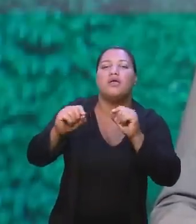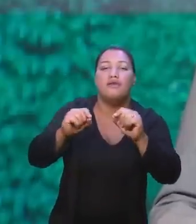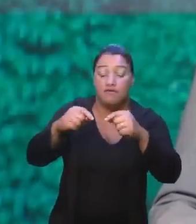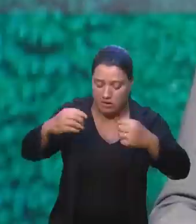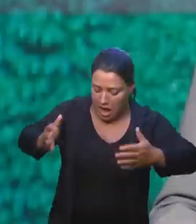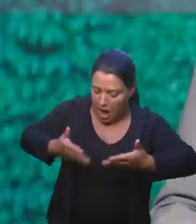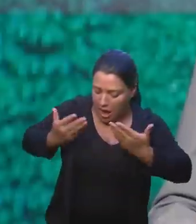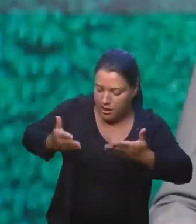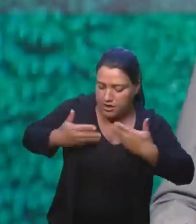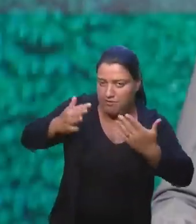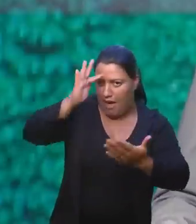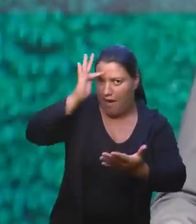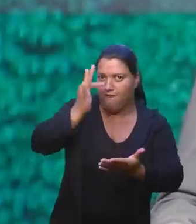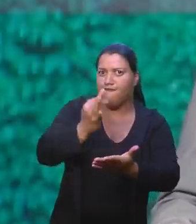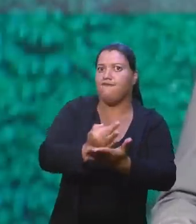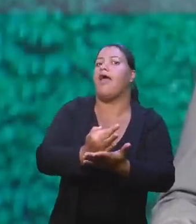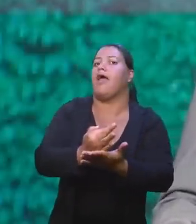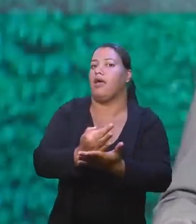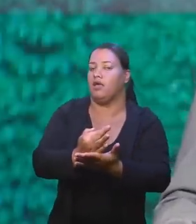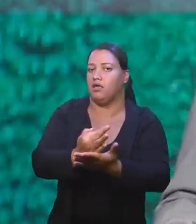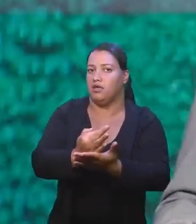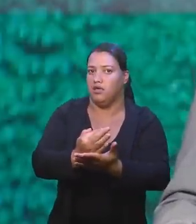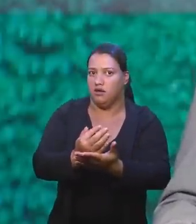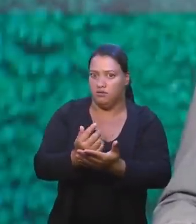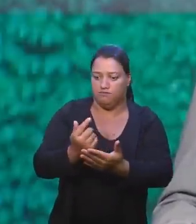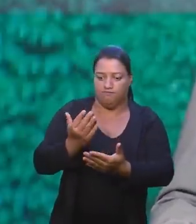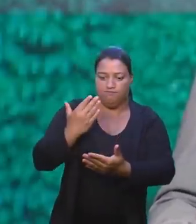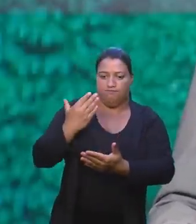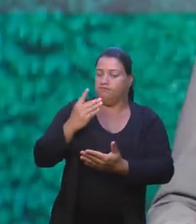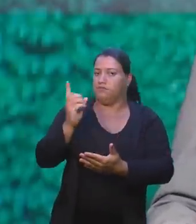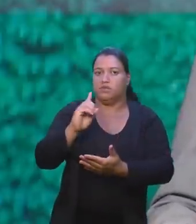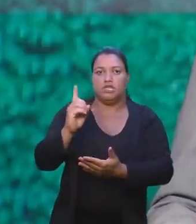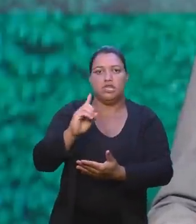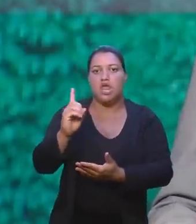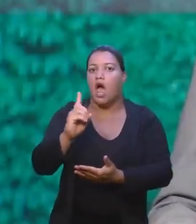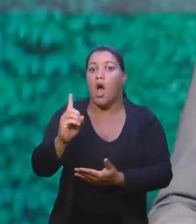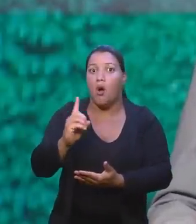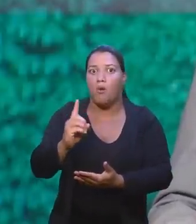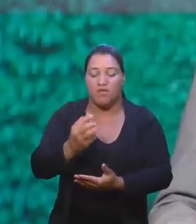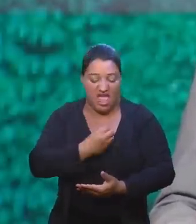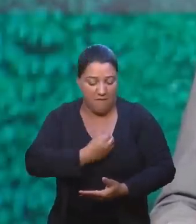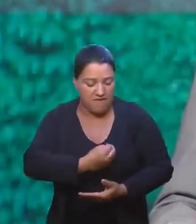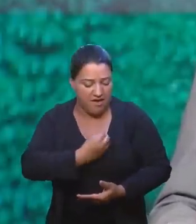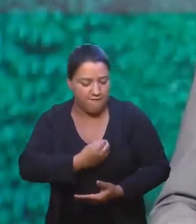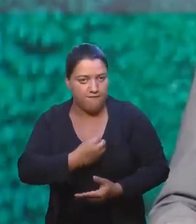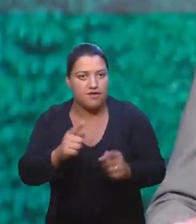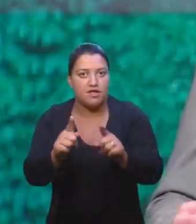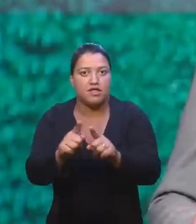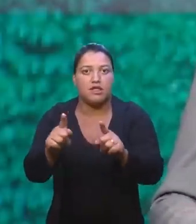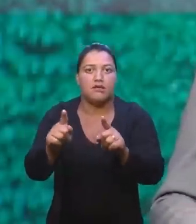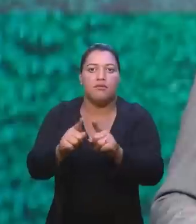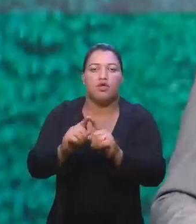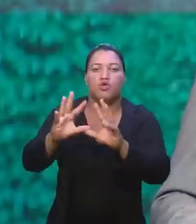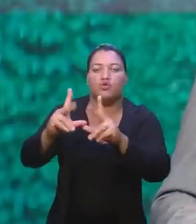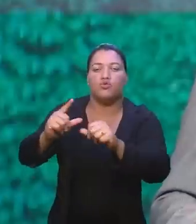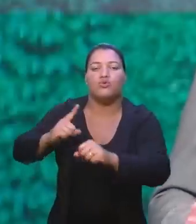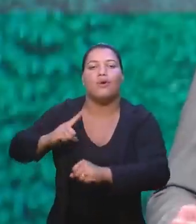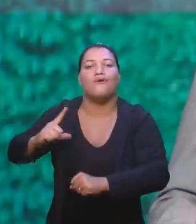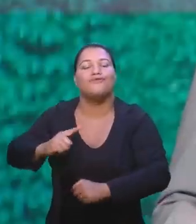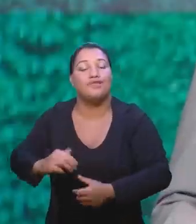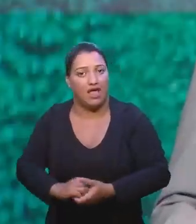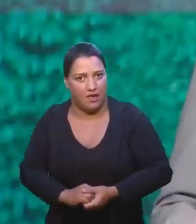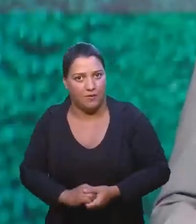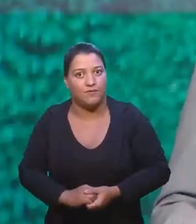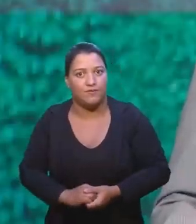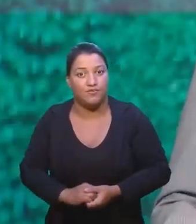fé. Contudo, não recuavam ante o sacrifício, nem de sua vida, nem de seus bens. Ademais,